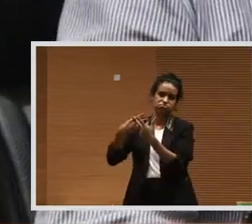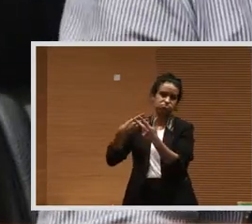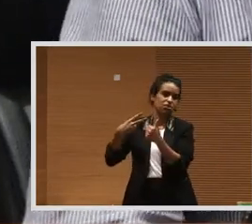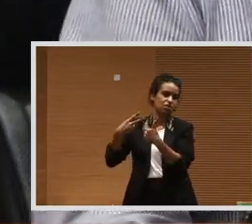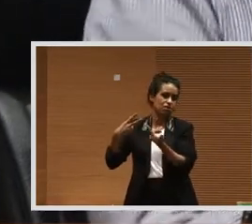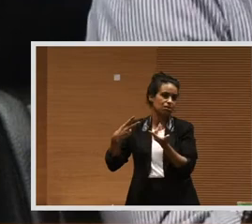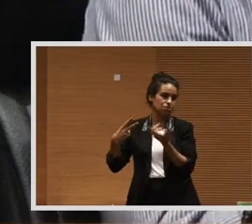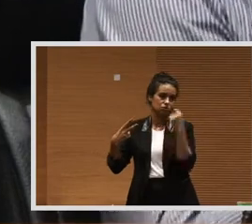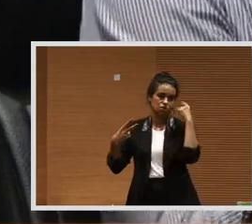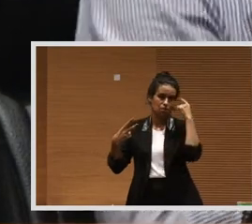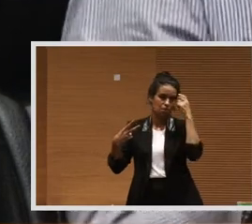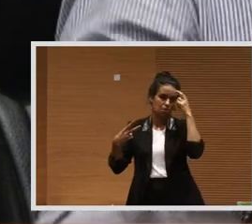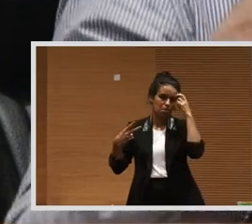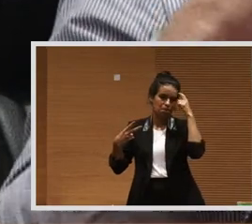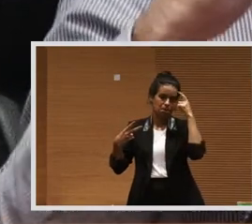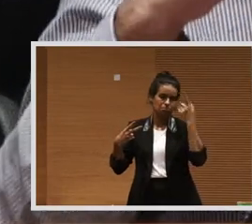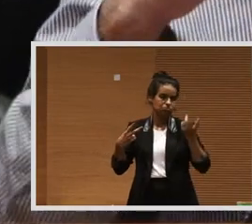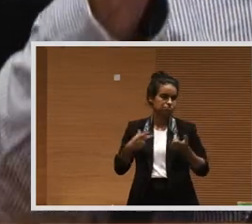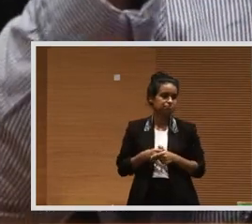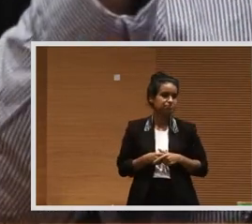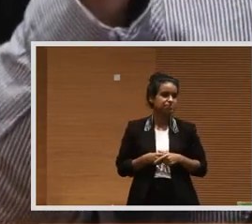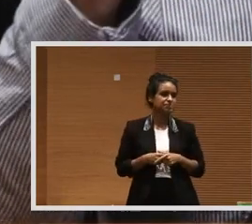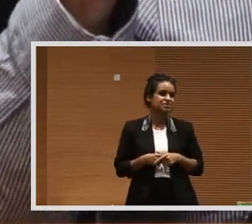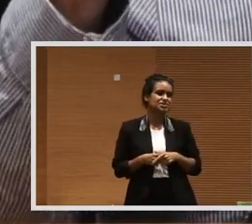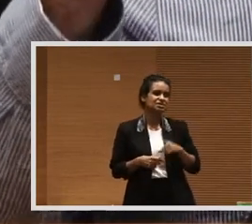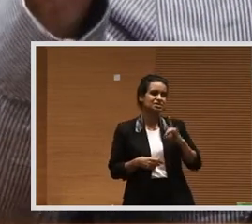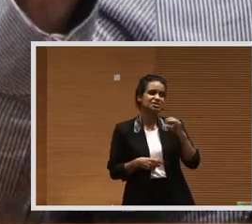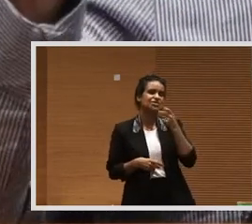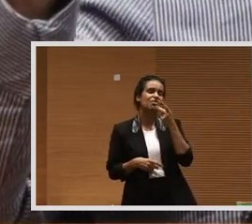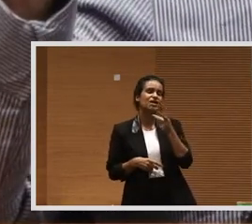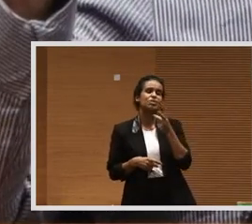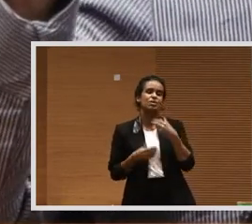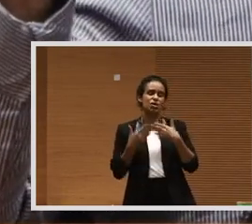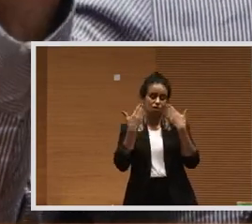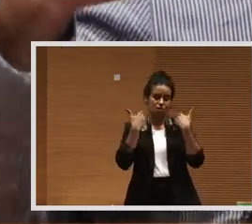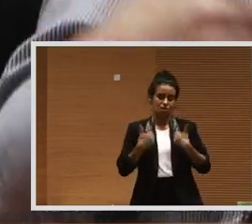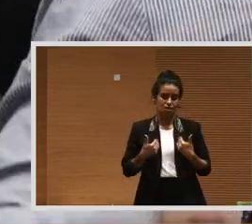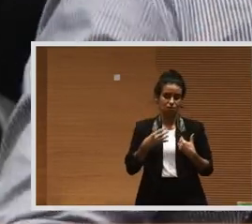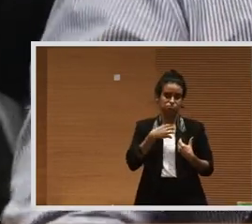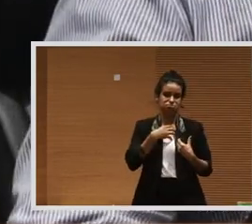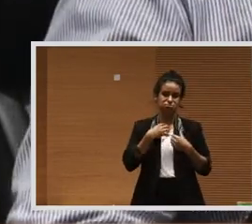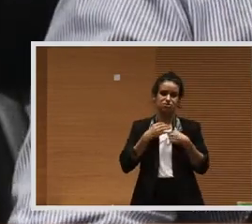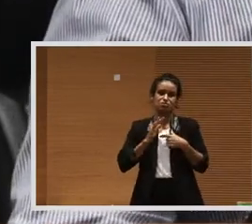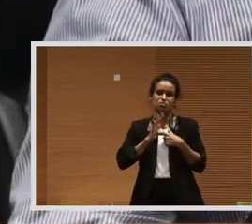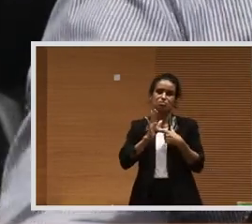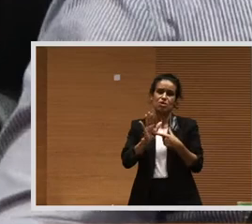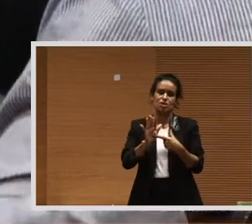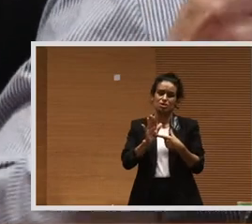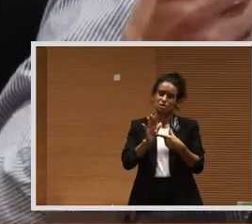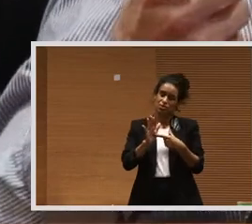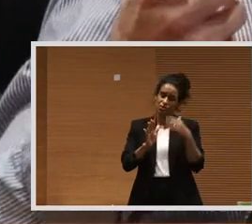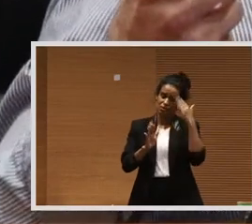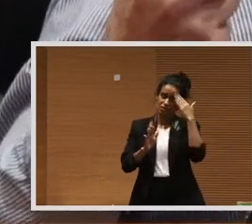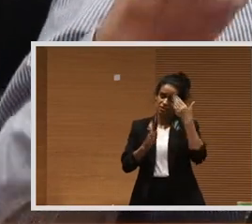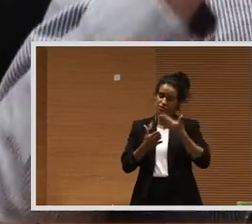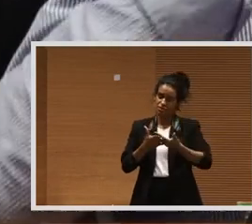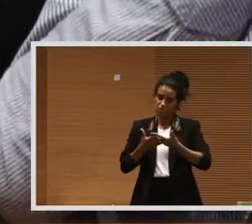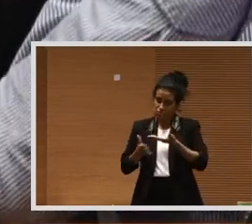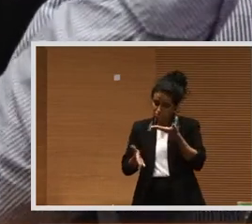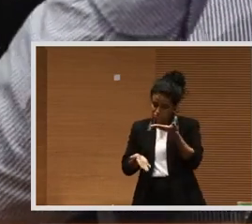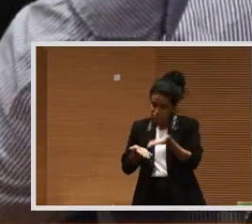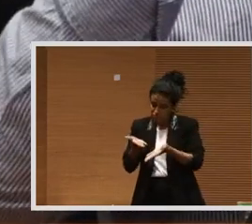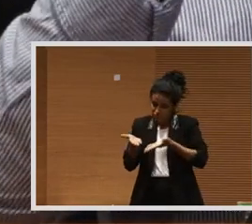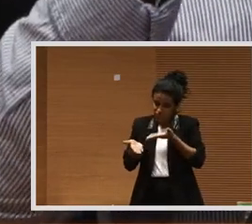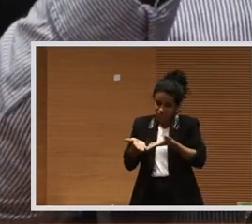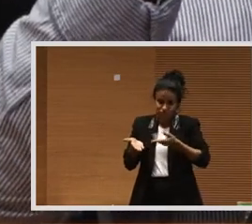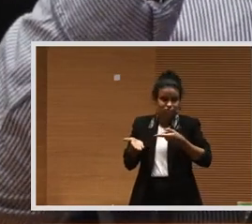aí de sintomas. Eu acho que, nos processos de cuidado, né,